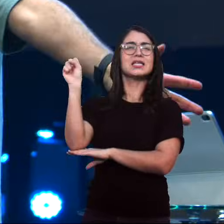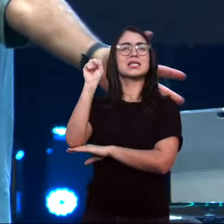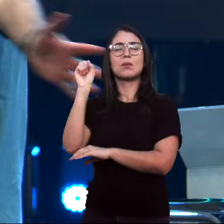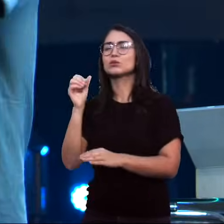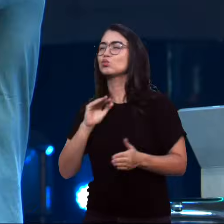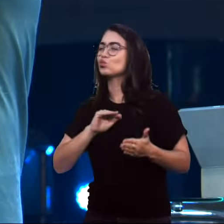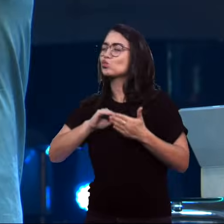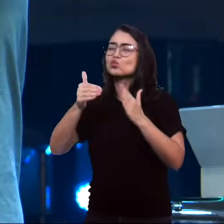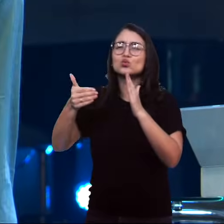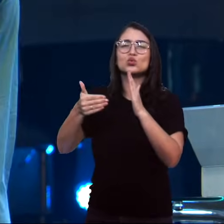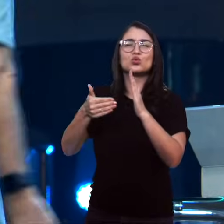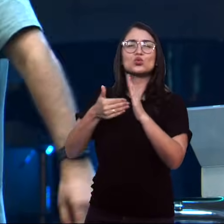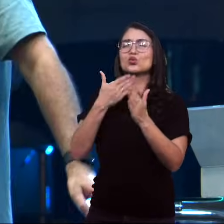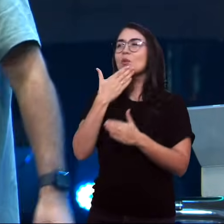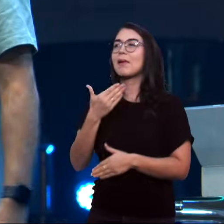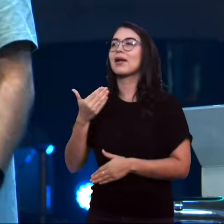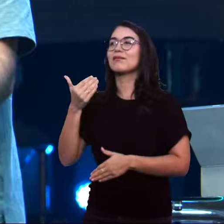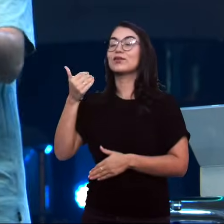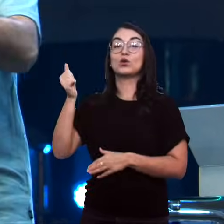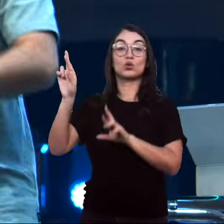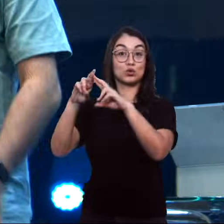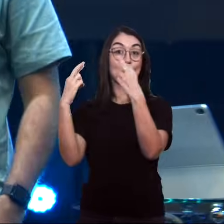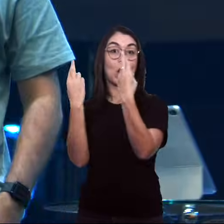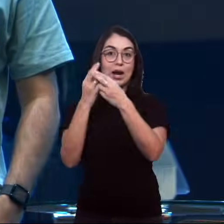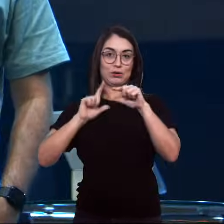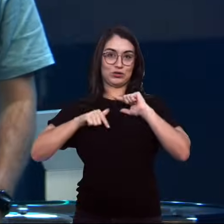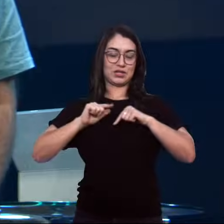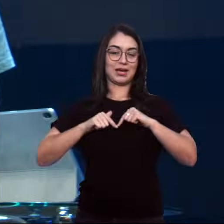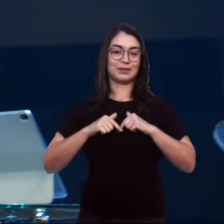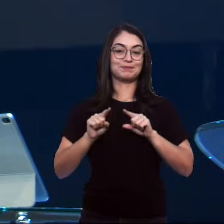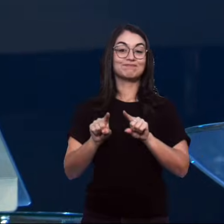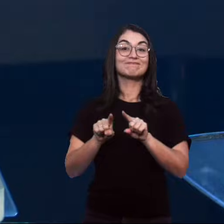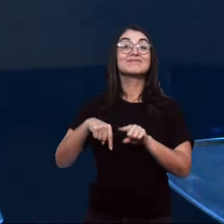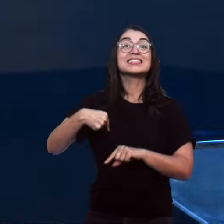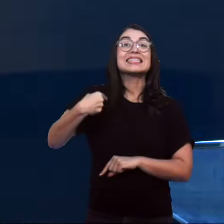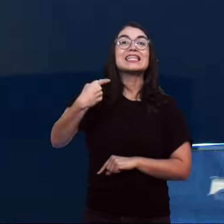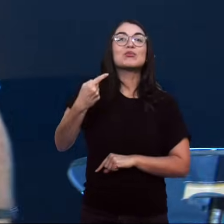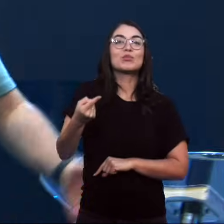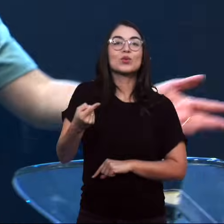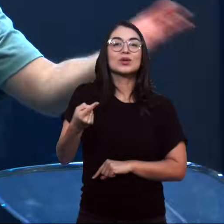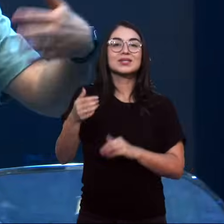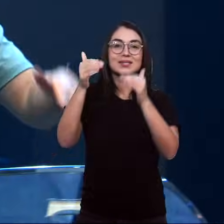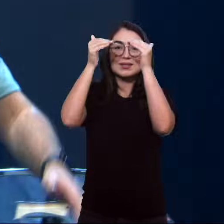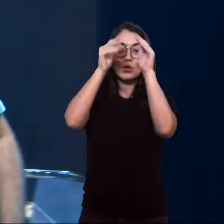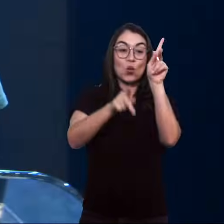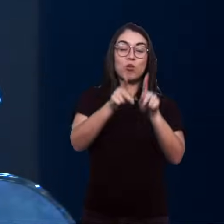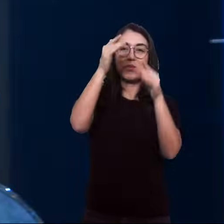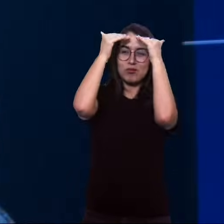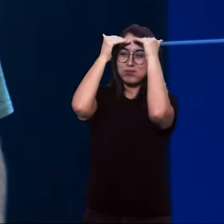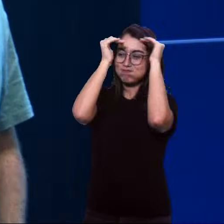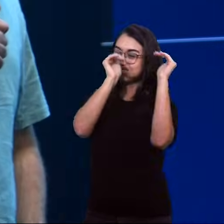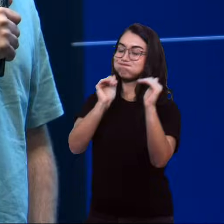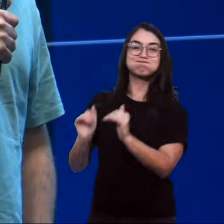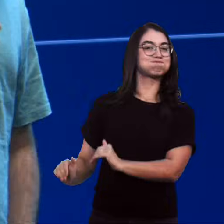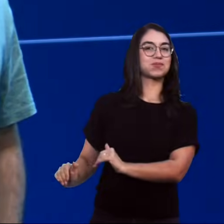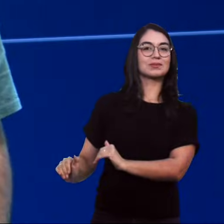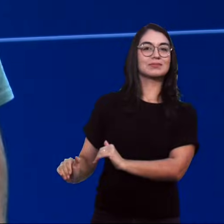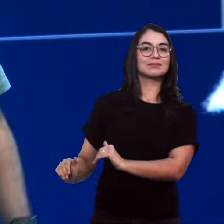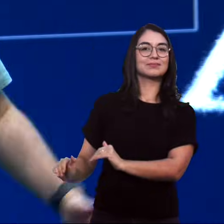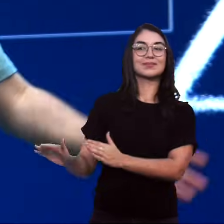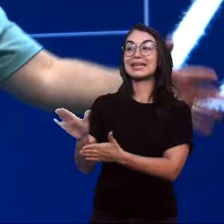veio a plenitude do reino de Israel. Mas depois disso eles pararam de obedecer ao Senhor. Já no final da vida de